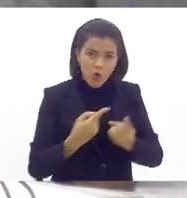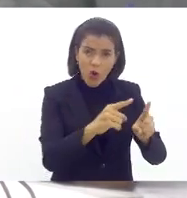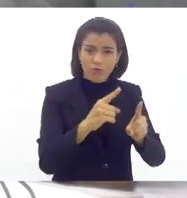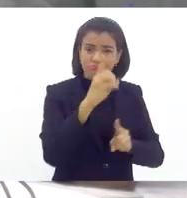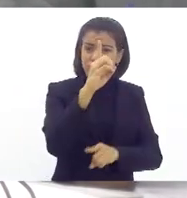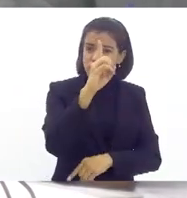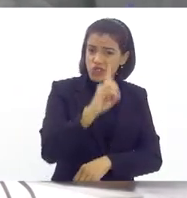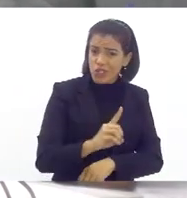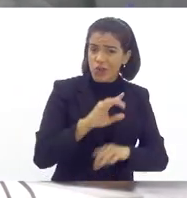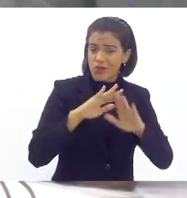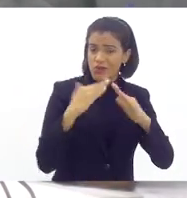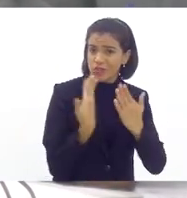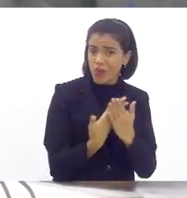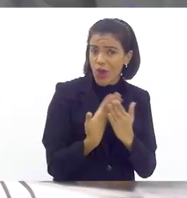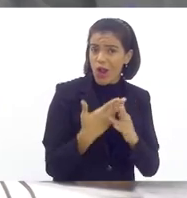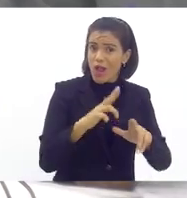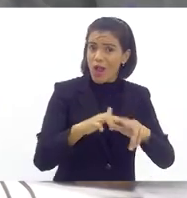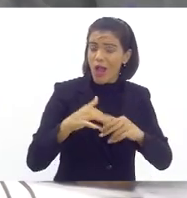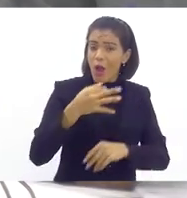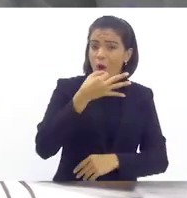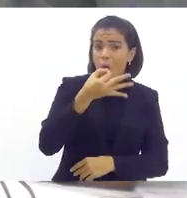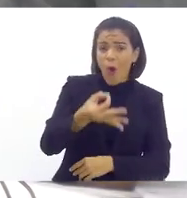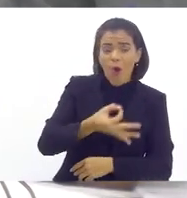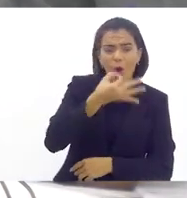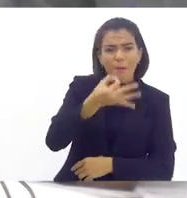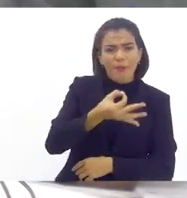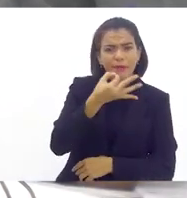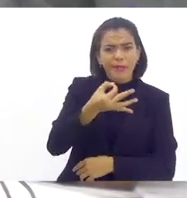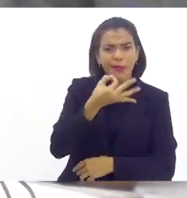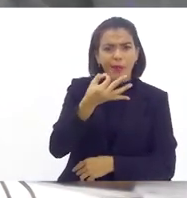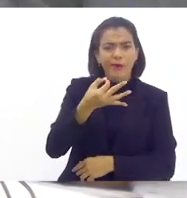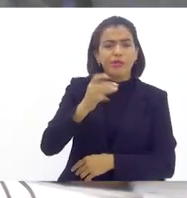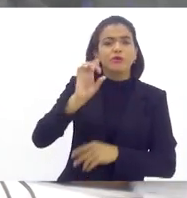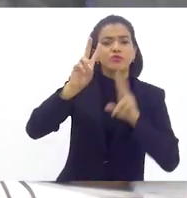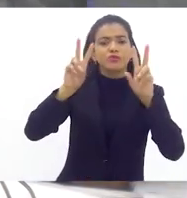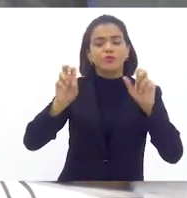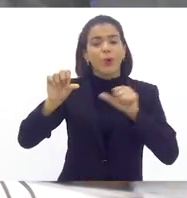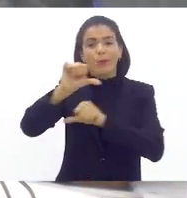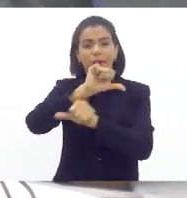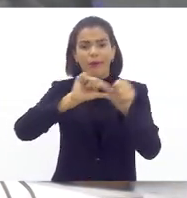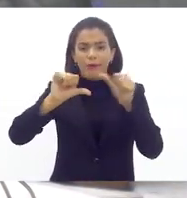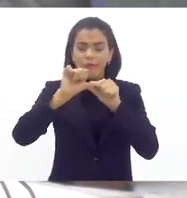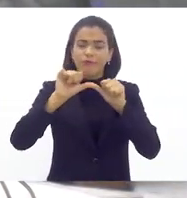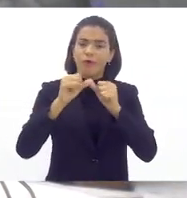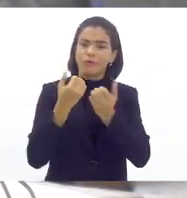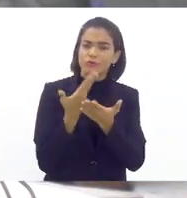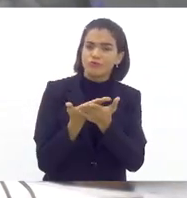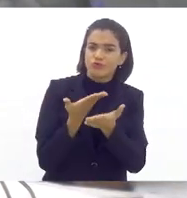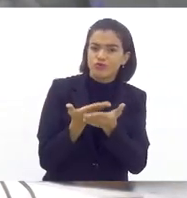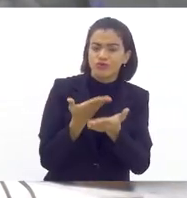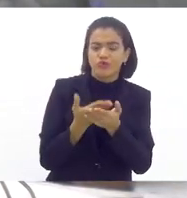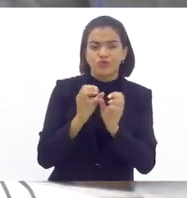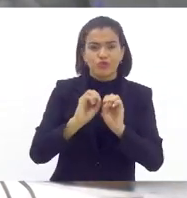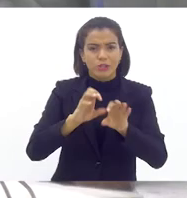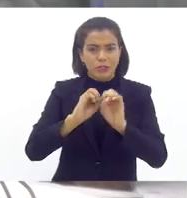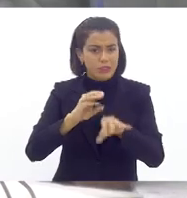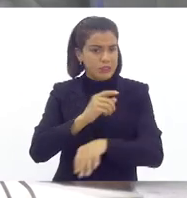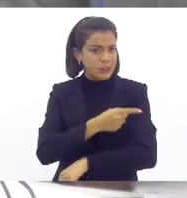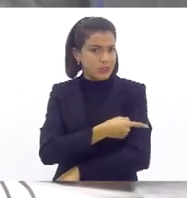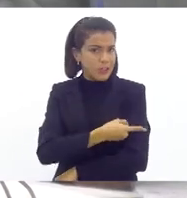de escolas por suas opiniões, por exemplo, sobre a reforma do ensino médio. E o pior é que a Secretaria